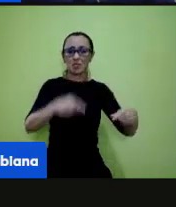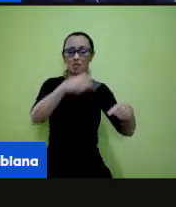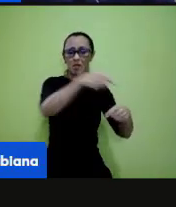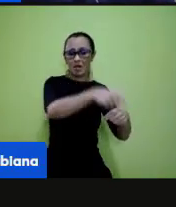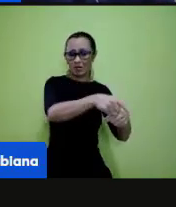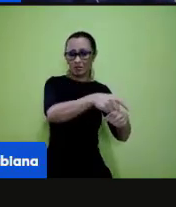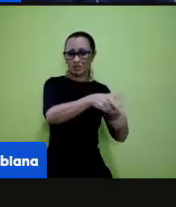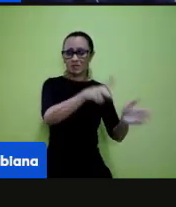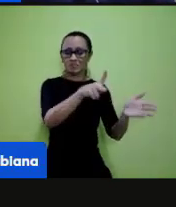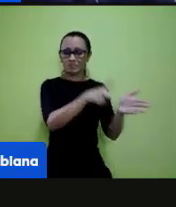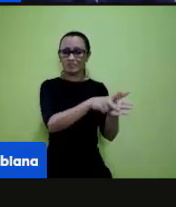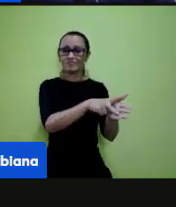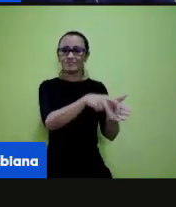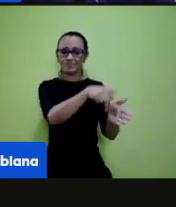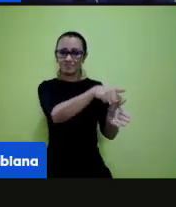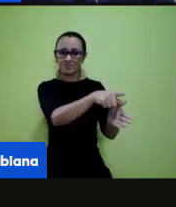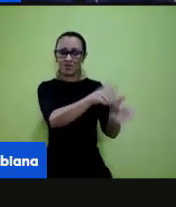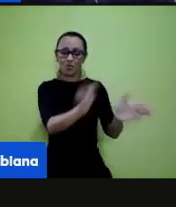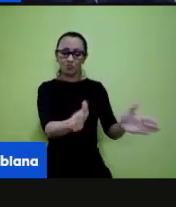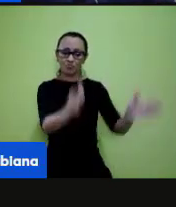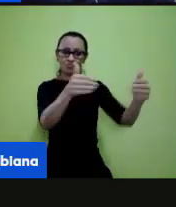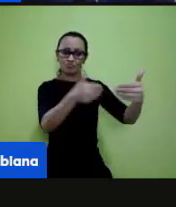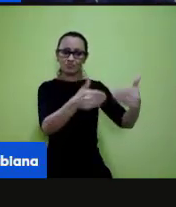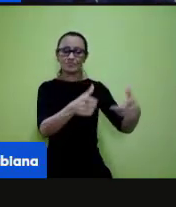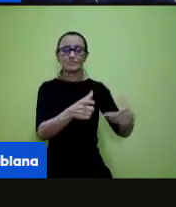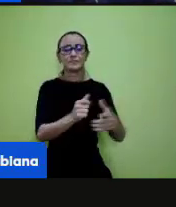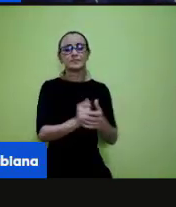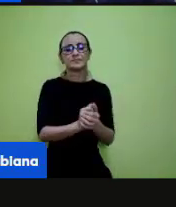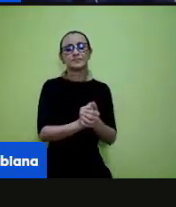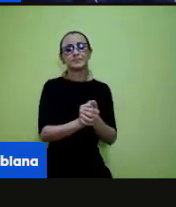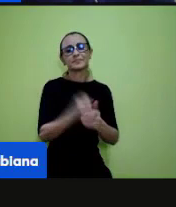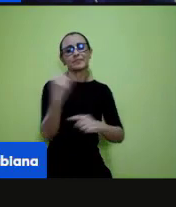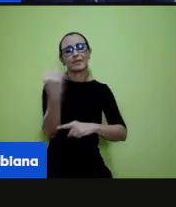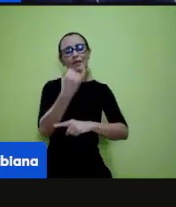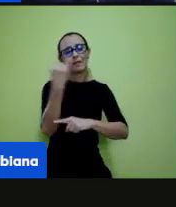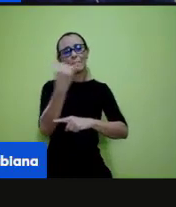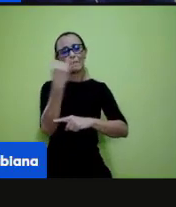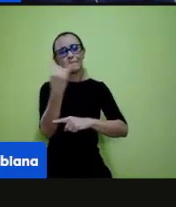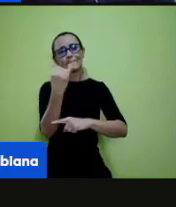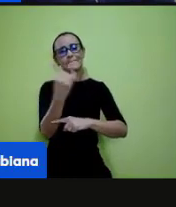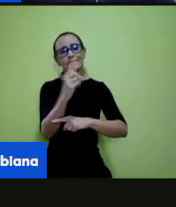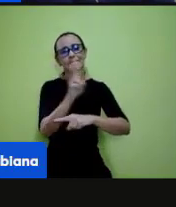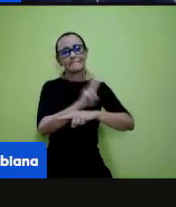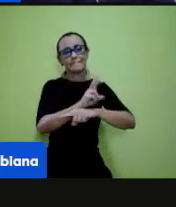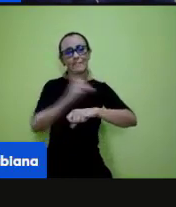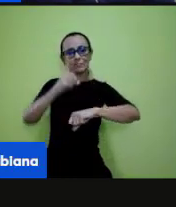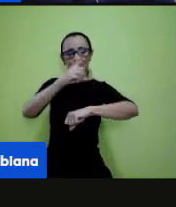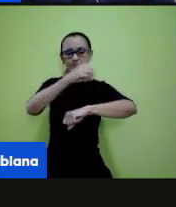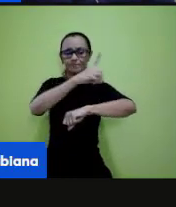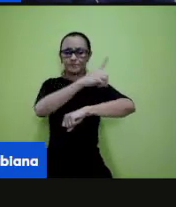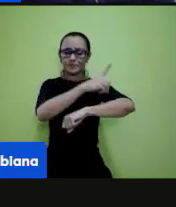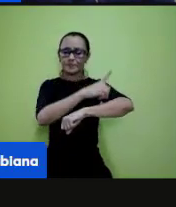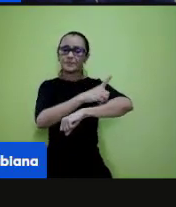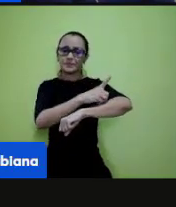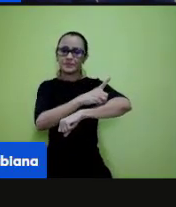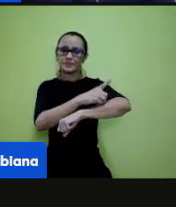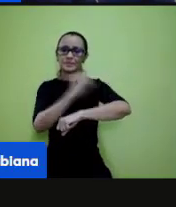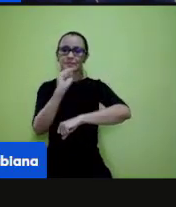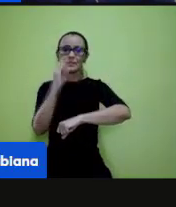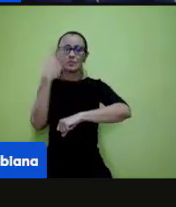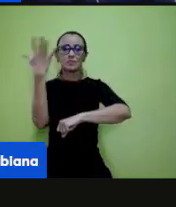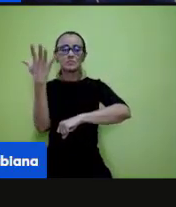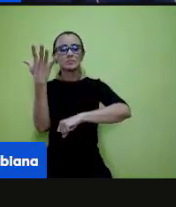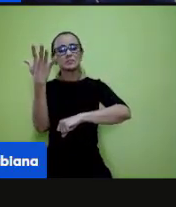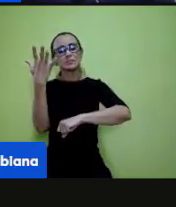torna a medida mais eficaz do Programa Nacional de Controle da Dengue, uma vez que, realizando o controle